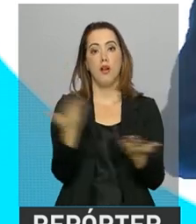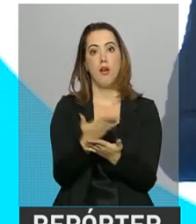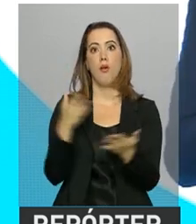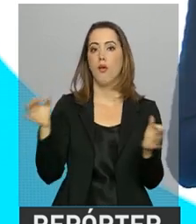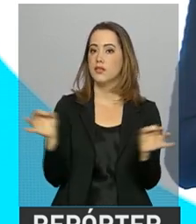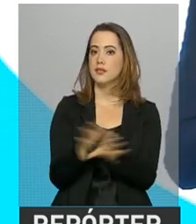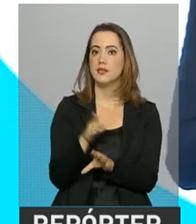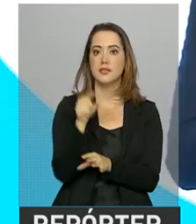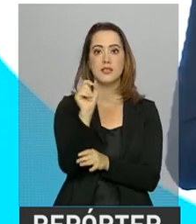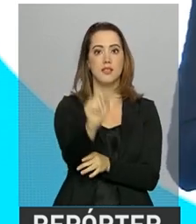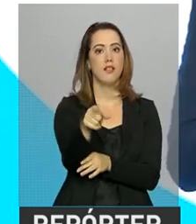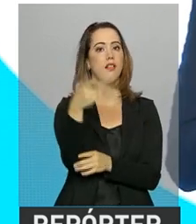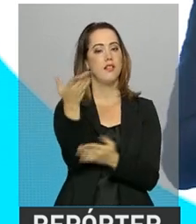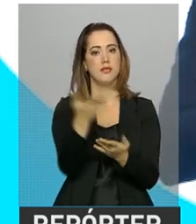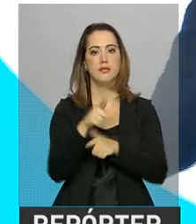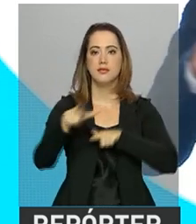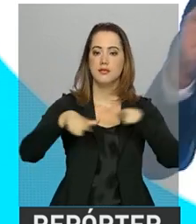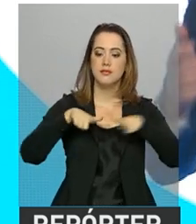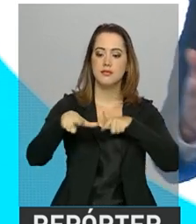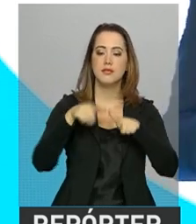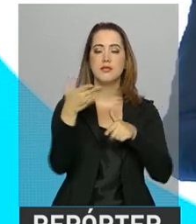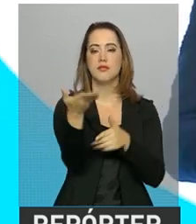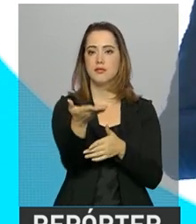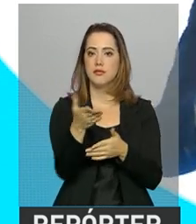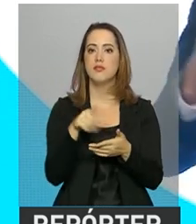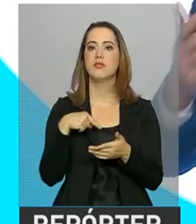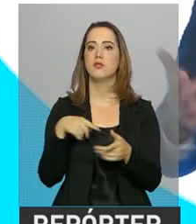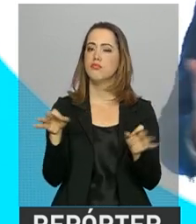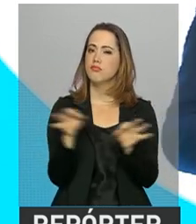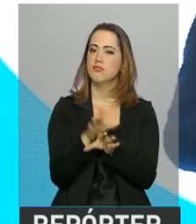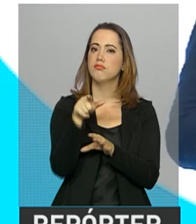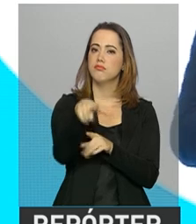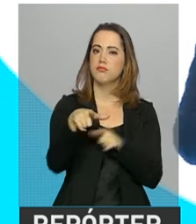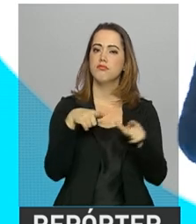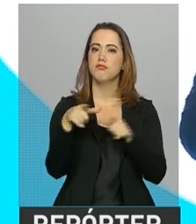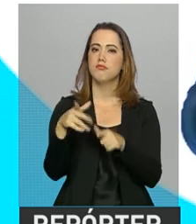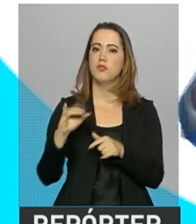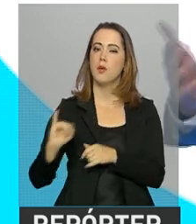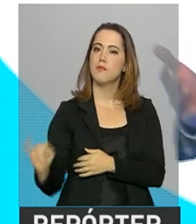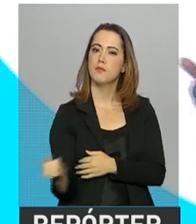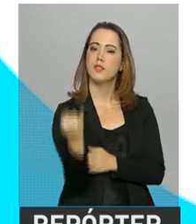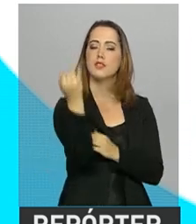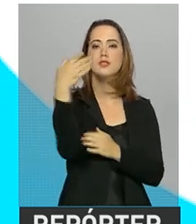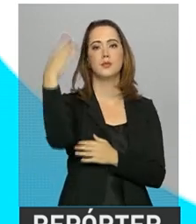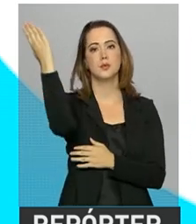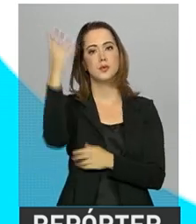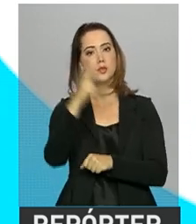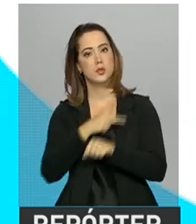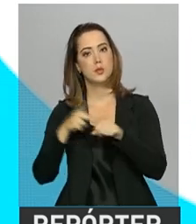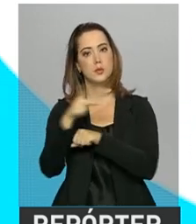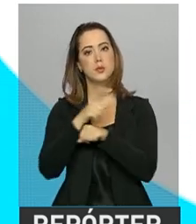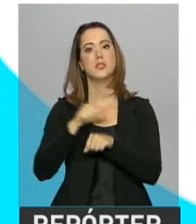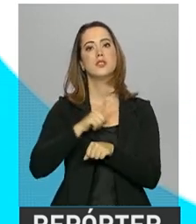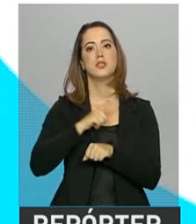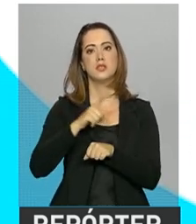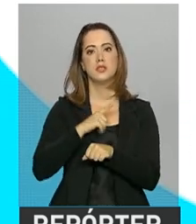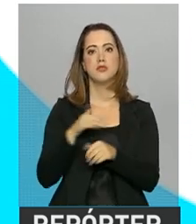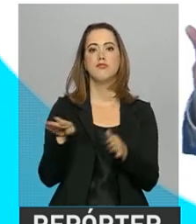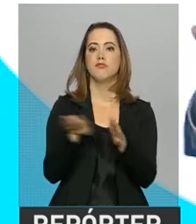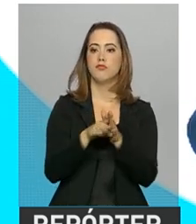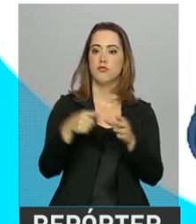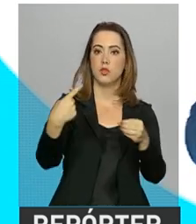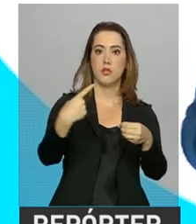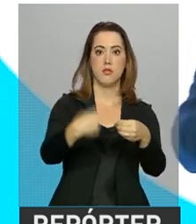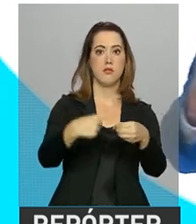concluindo essa tarefa concluindo essa grande oportunidade que o nosso país teve de sediar os jogos